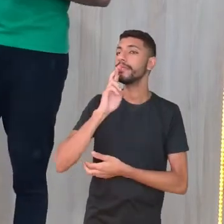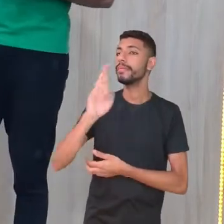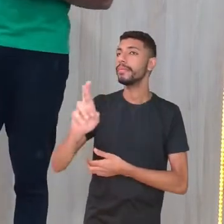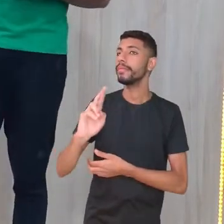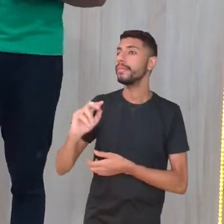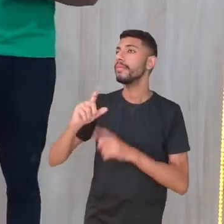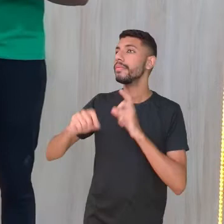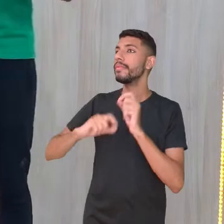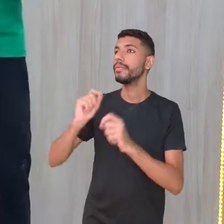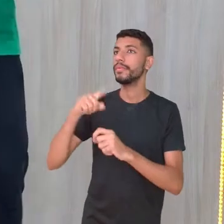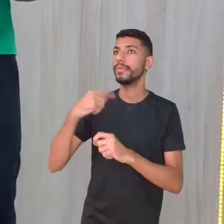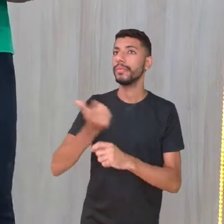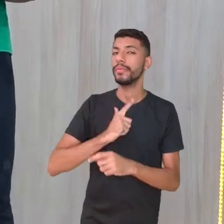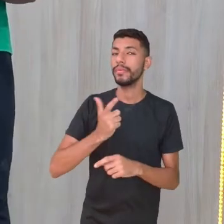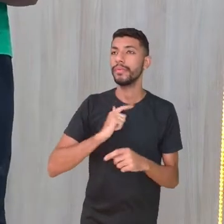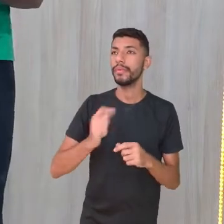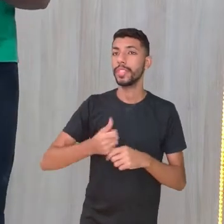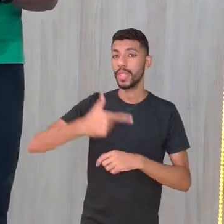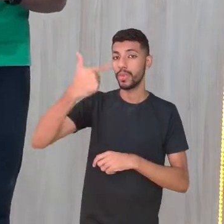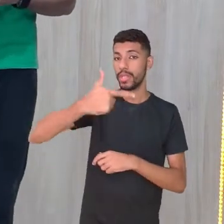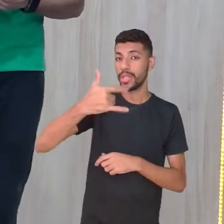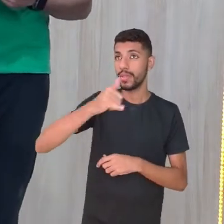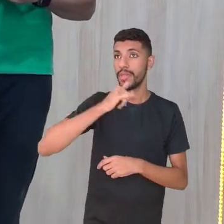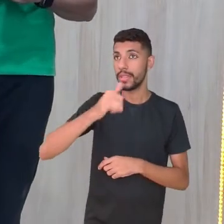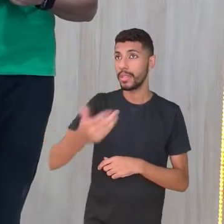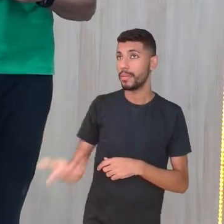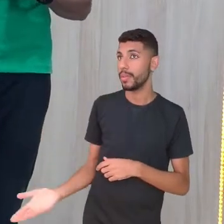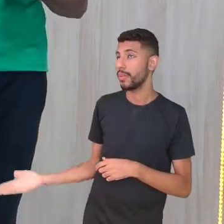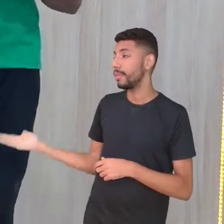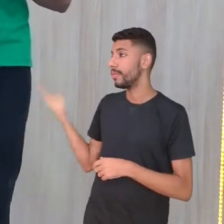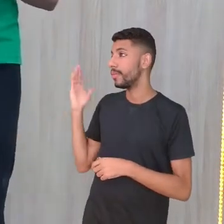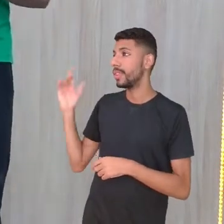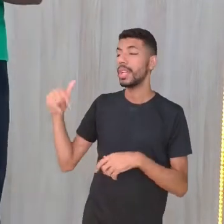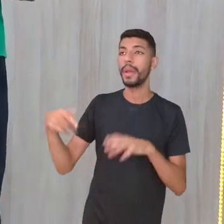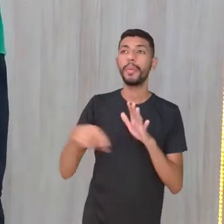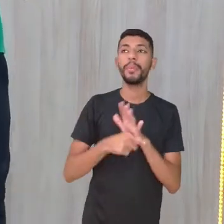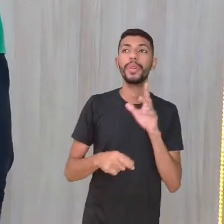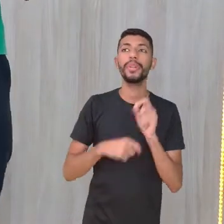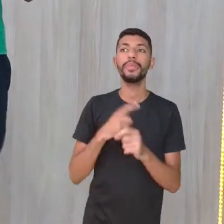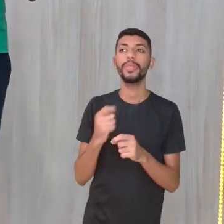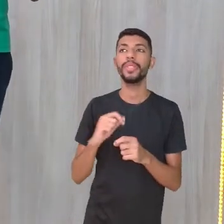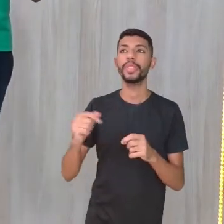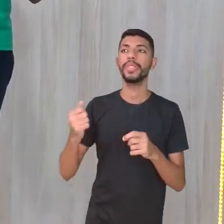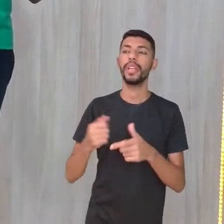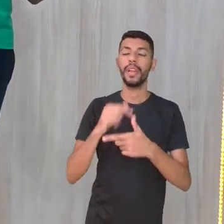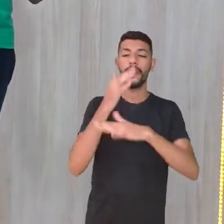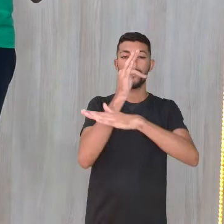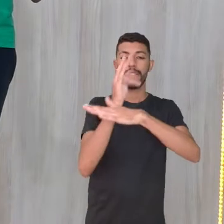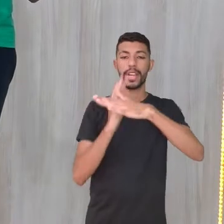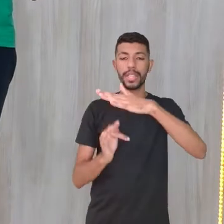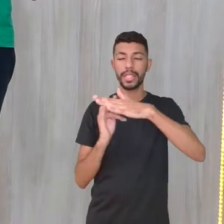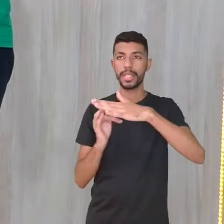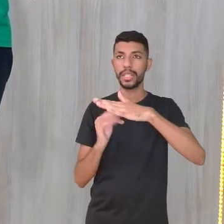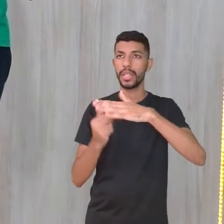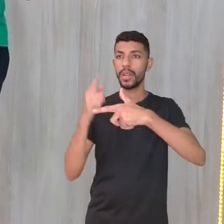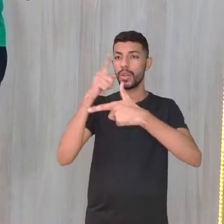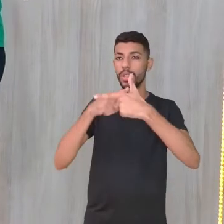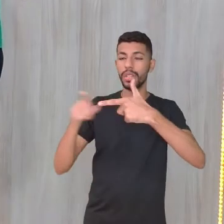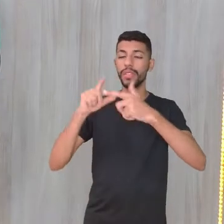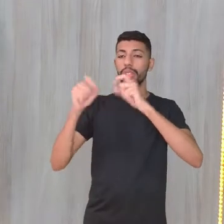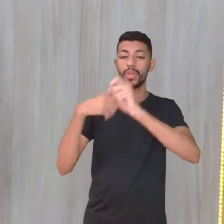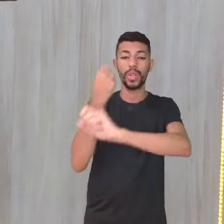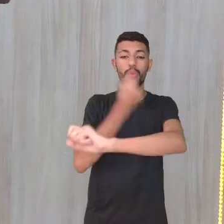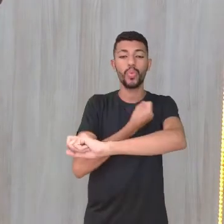gente chega aí no segundo caso, certo? Que é a divisão de uma fração por um número